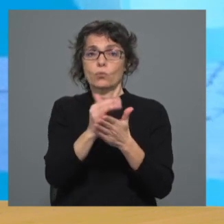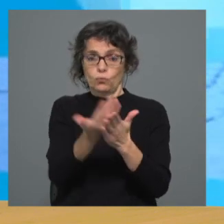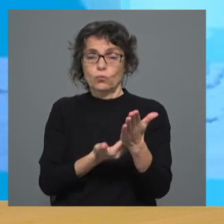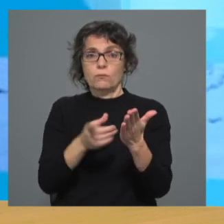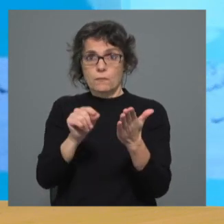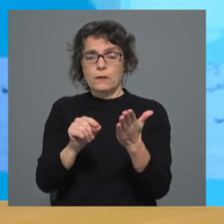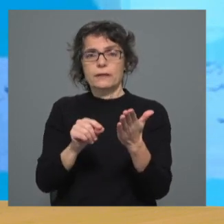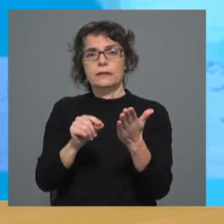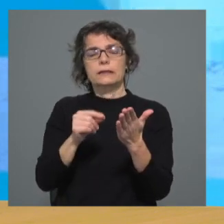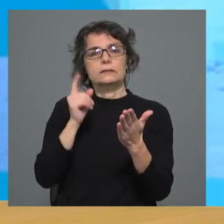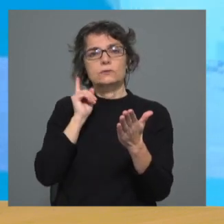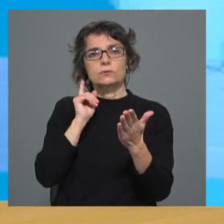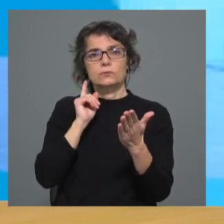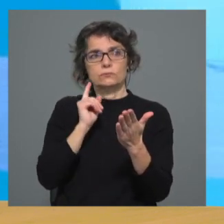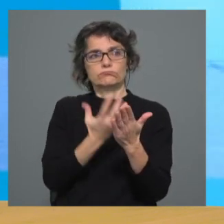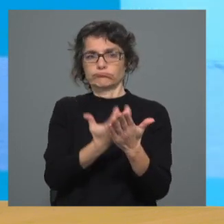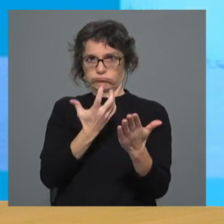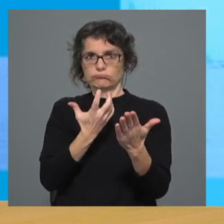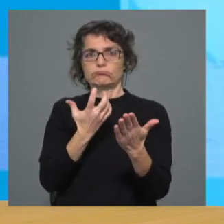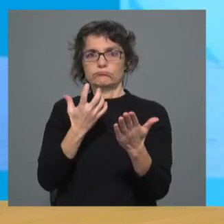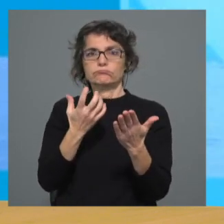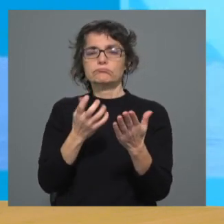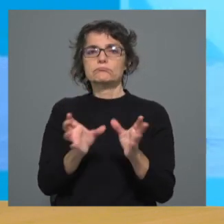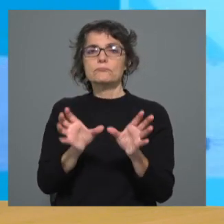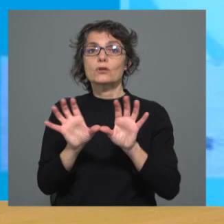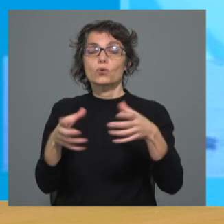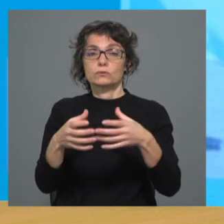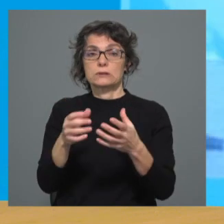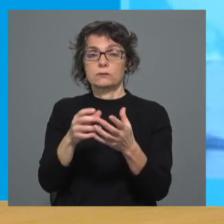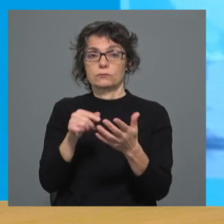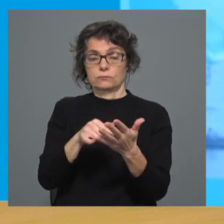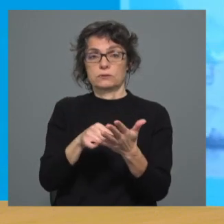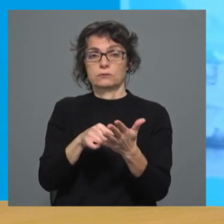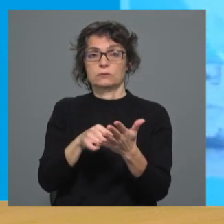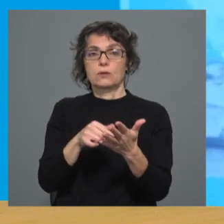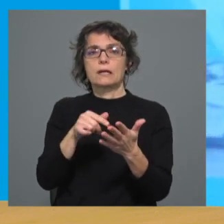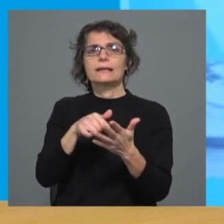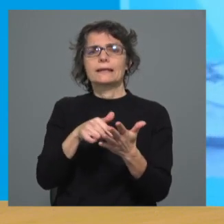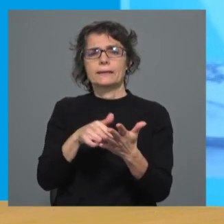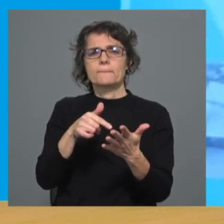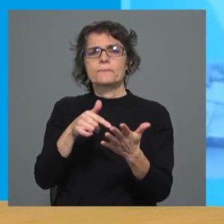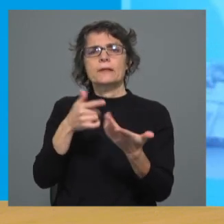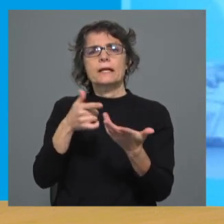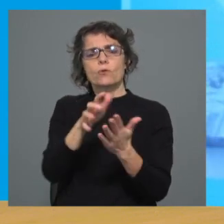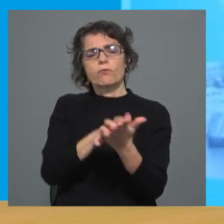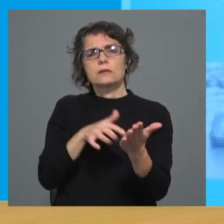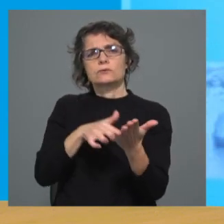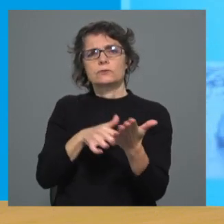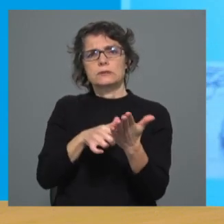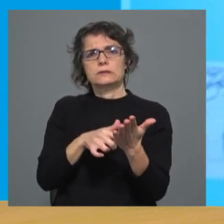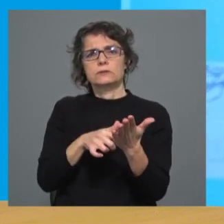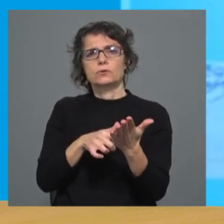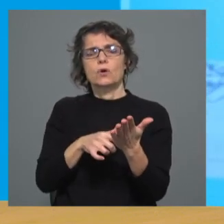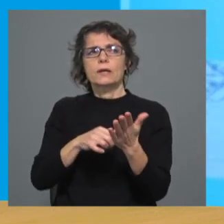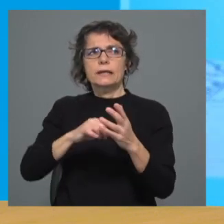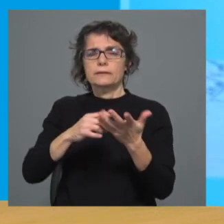tem sido sempre destacado assim, mas que é a chamada Constituição Dogmática Dei Verbum, um texto relativamente